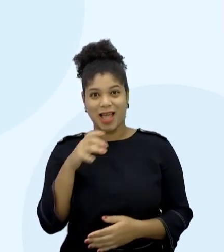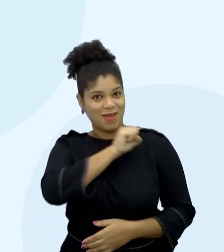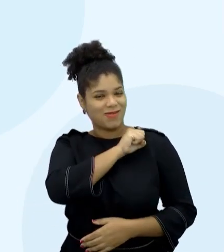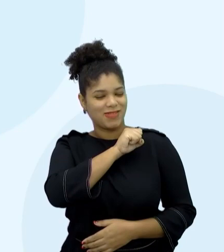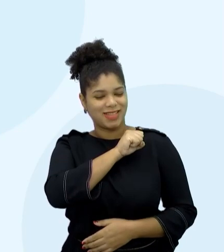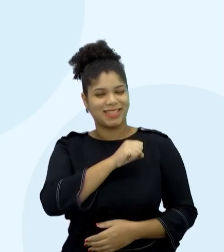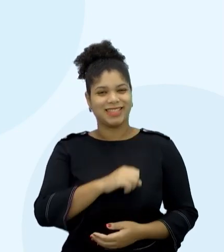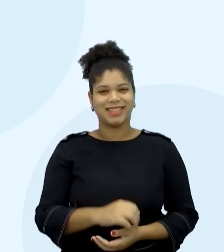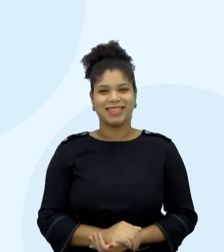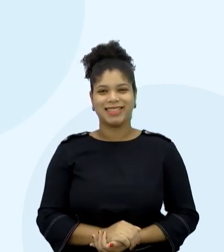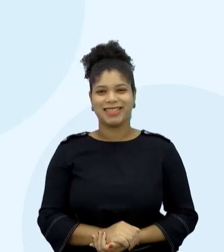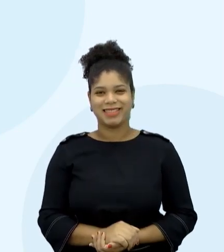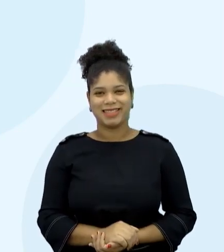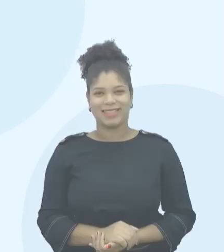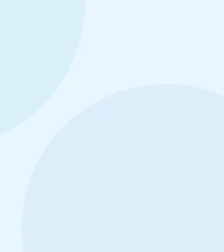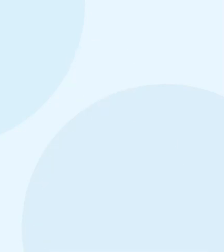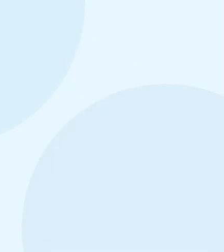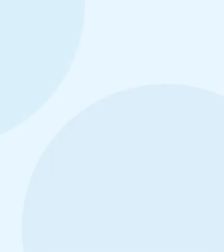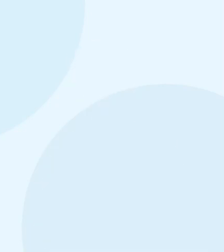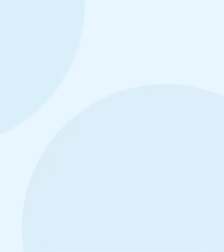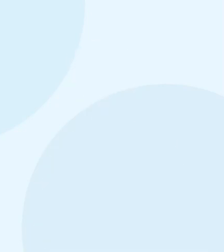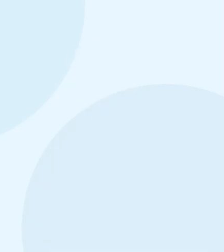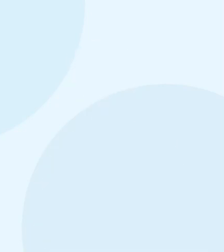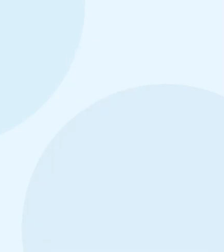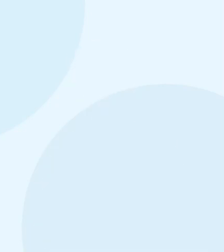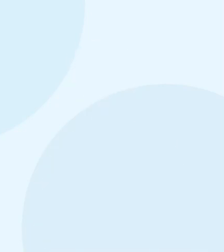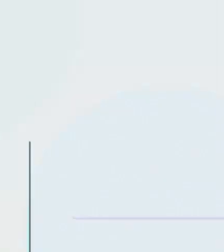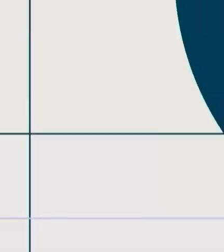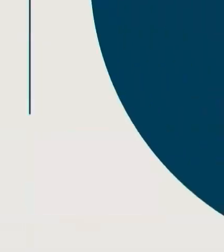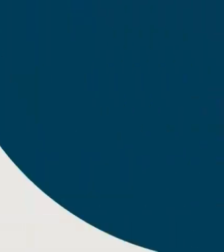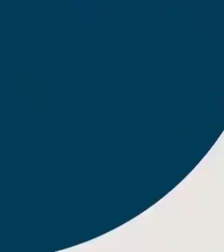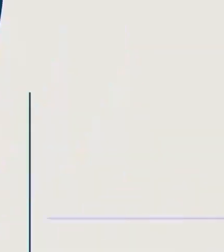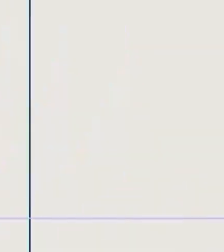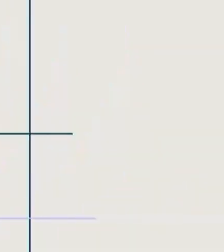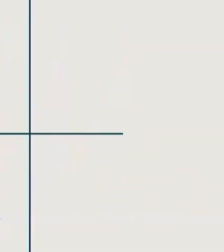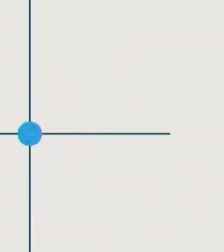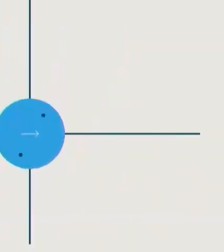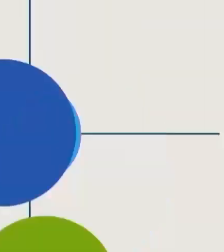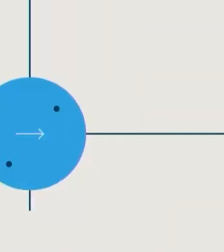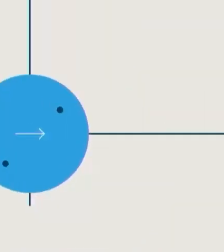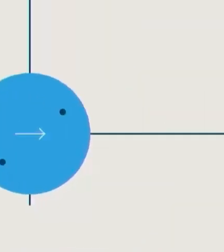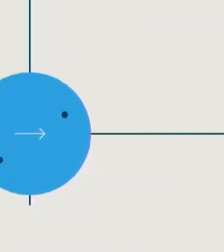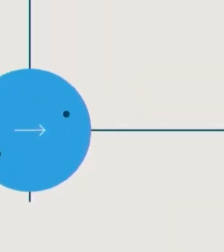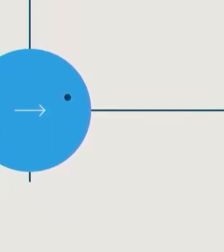a segundos, vamos lá.